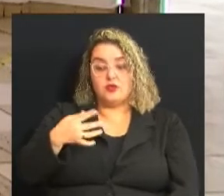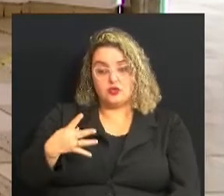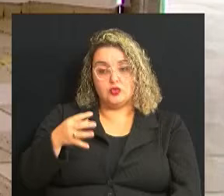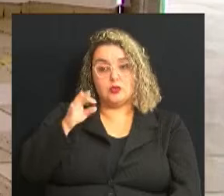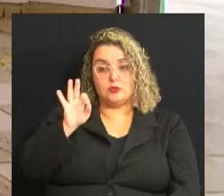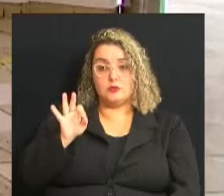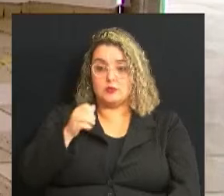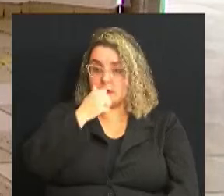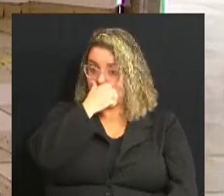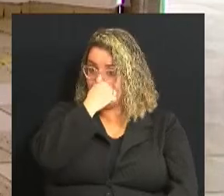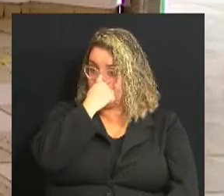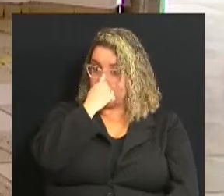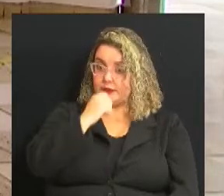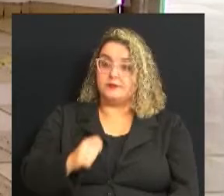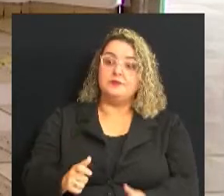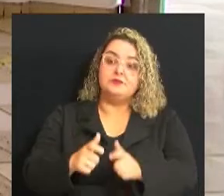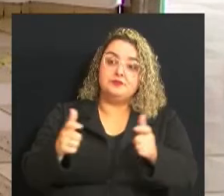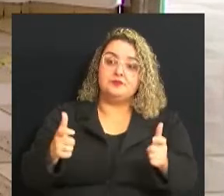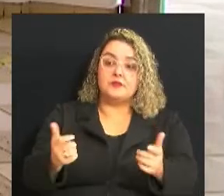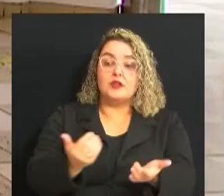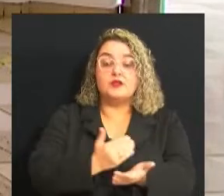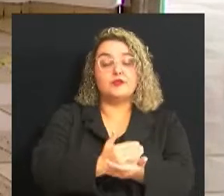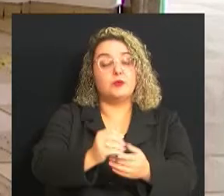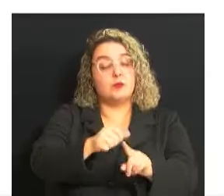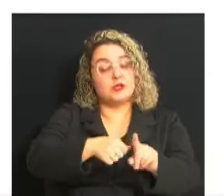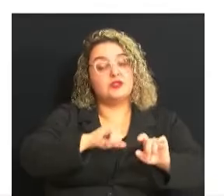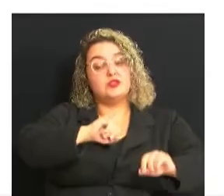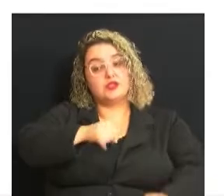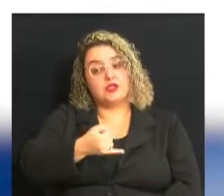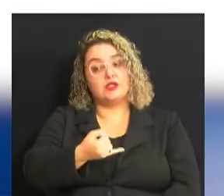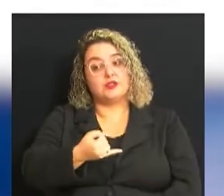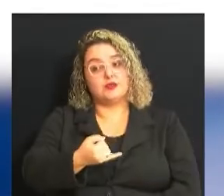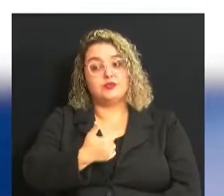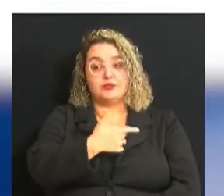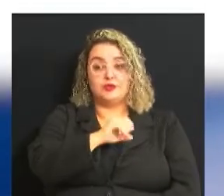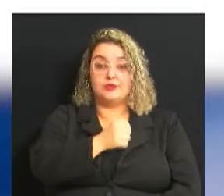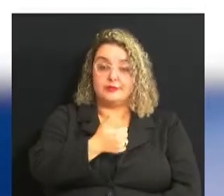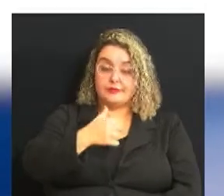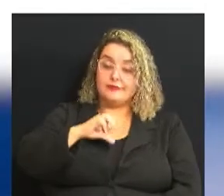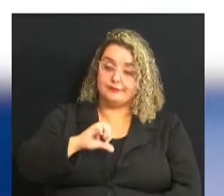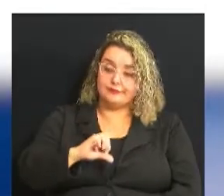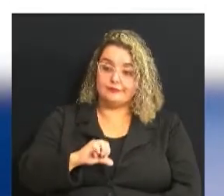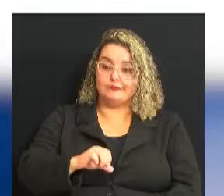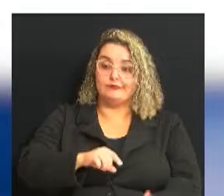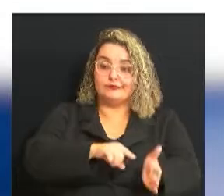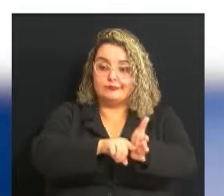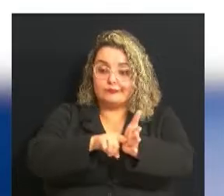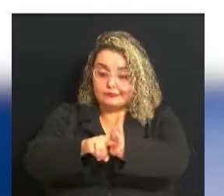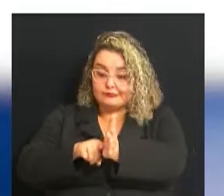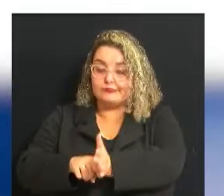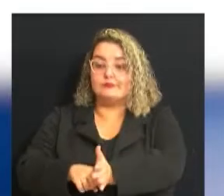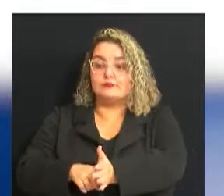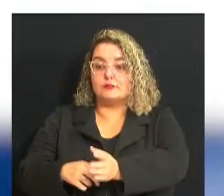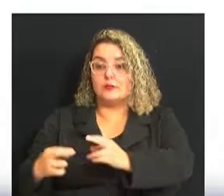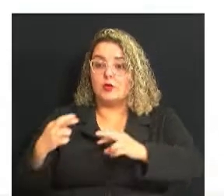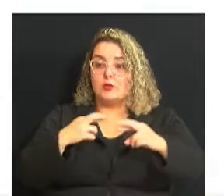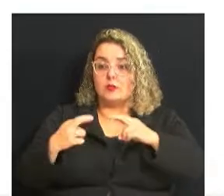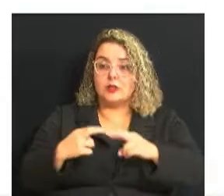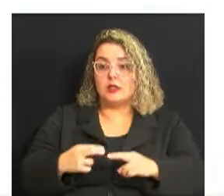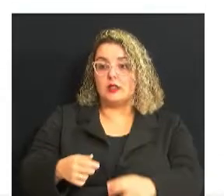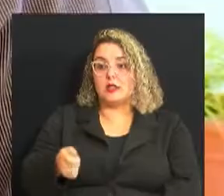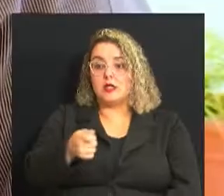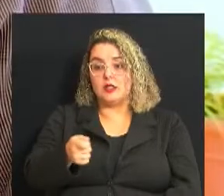65,24%, a maior desde janeiro de 2019, segundo o levantamento mensal realizado pela Associação